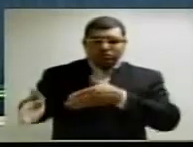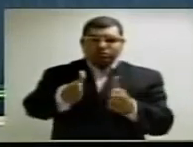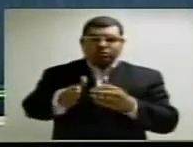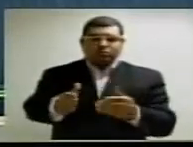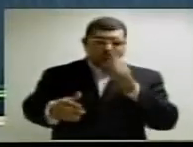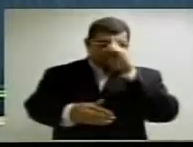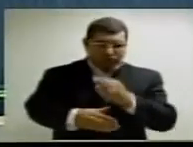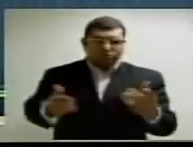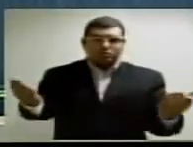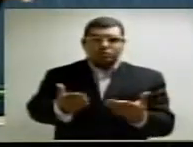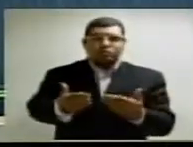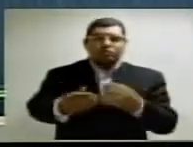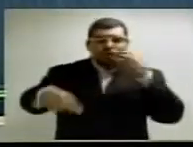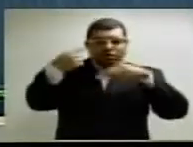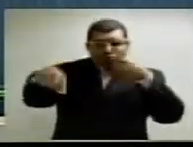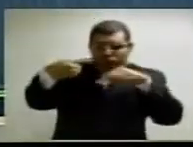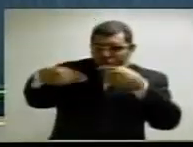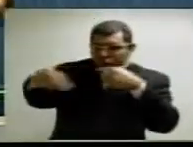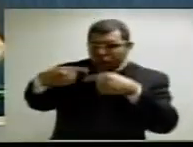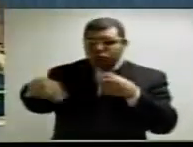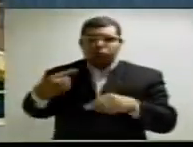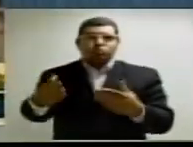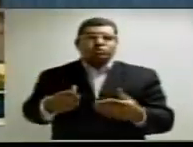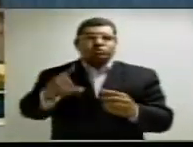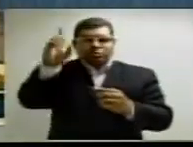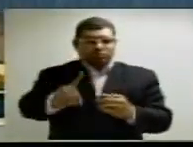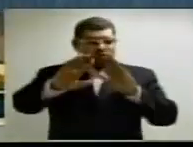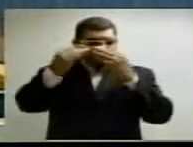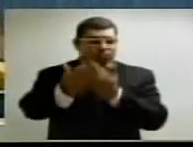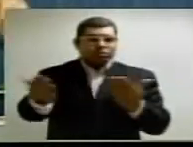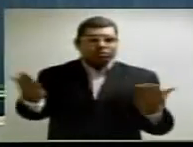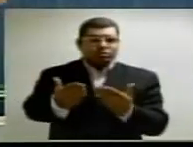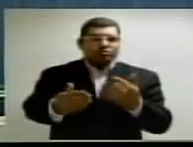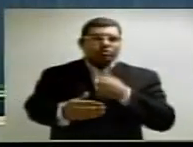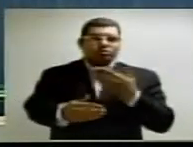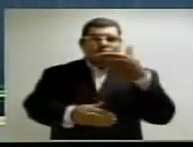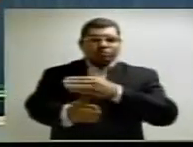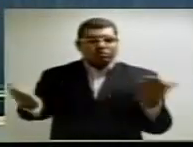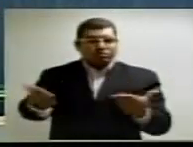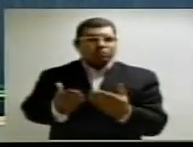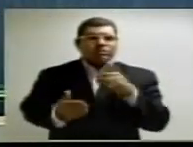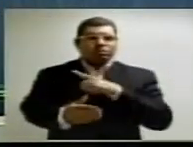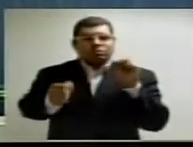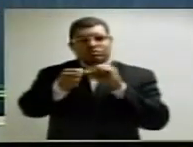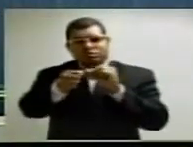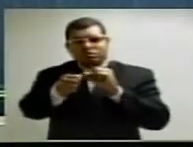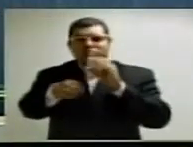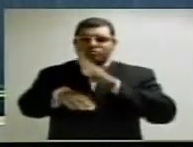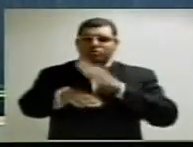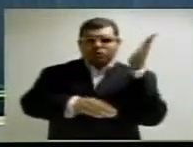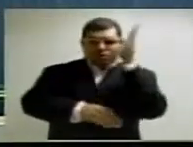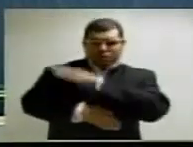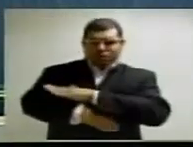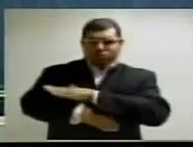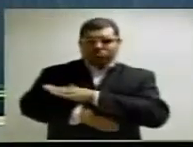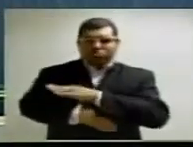do autoritarismo, da politicagem para a definição de gestores escolares, e esse caminho tem feito muito mal